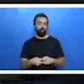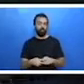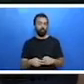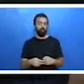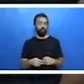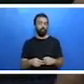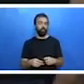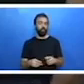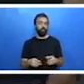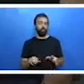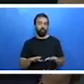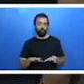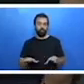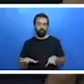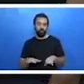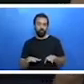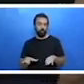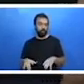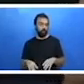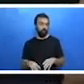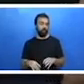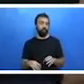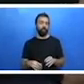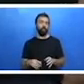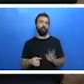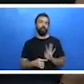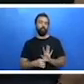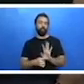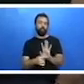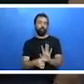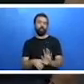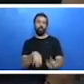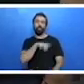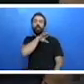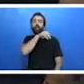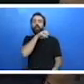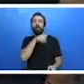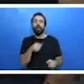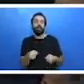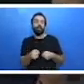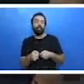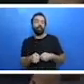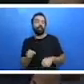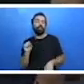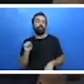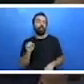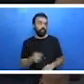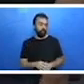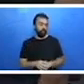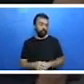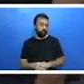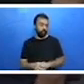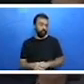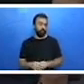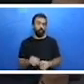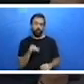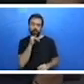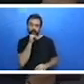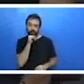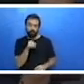vermelho e rosa, para narrar o que alguns bichos faziam. Veja os exemplos. Na festa, todos os